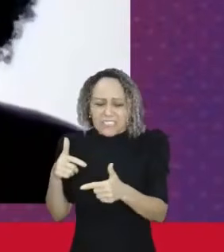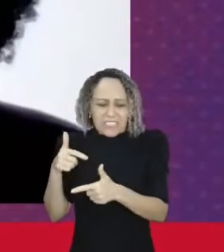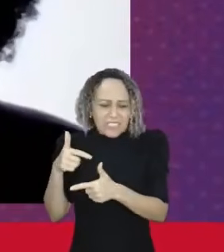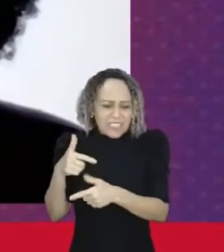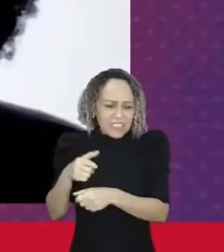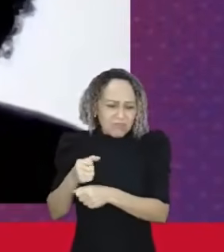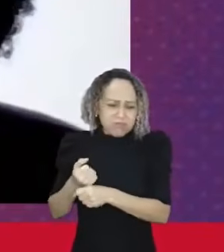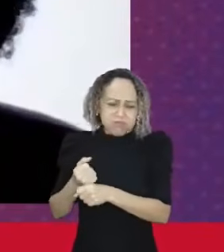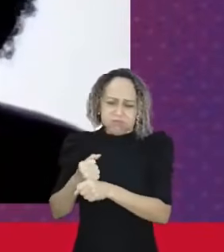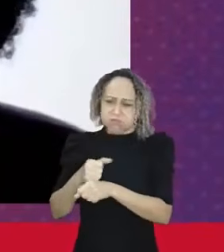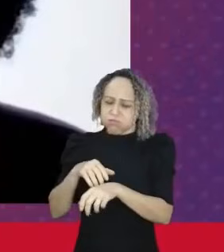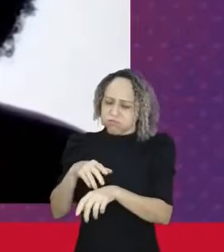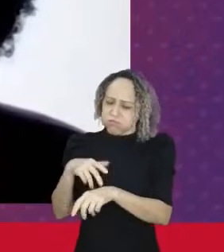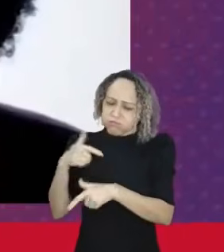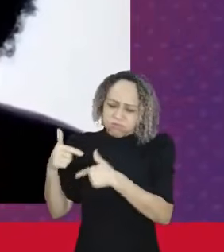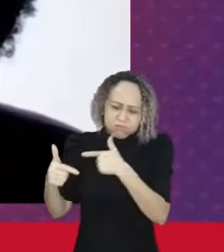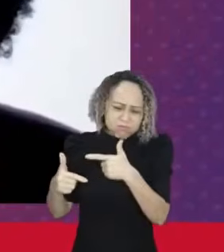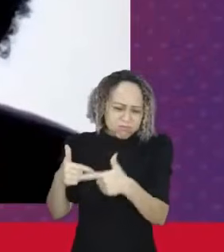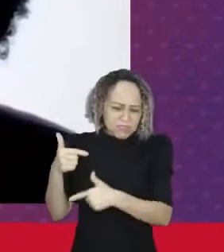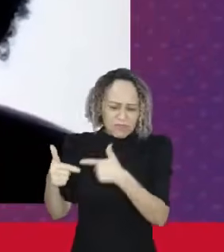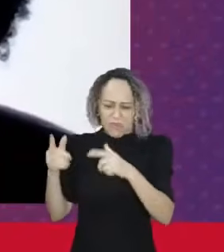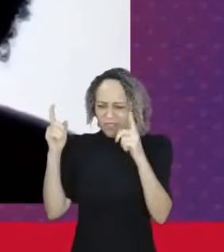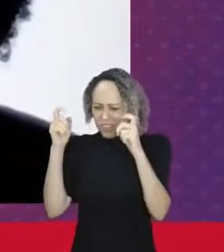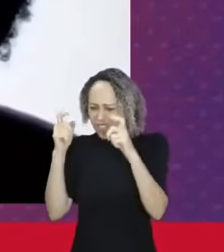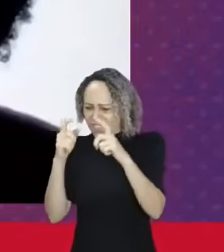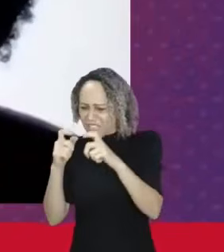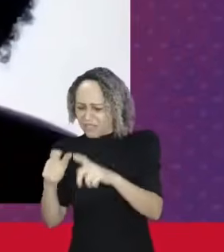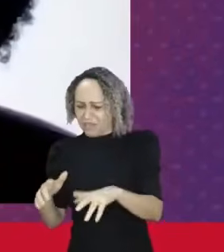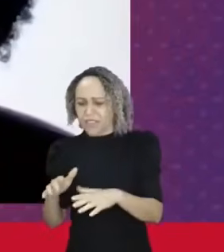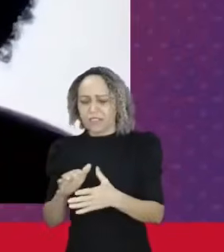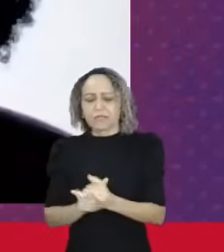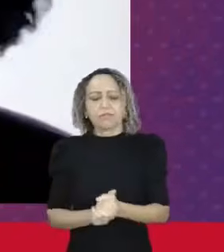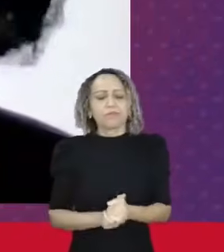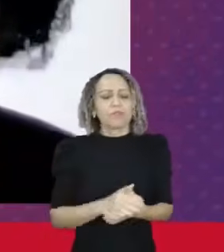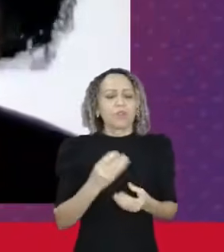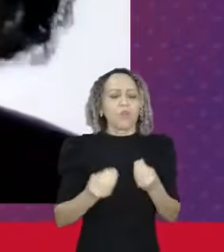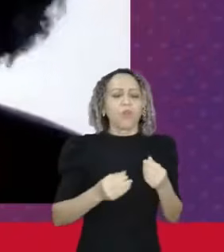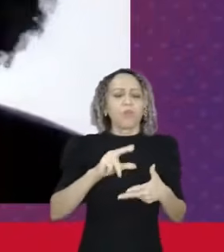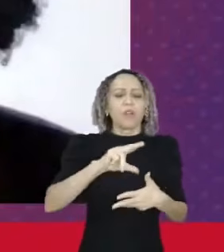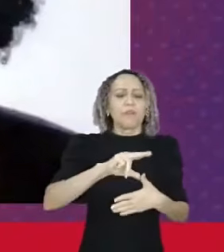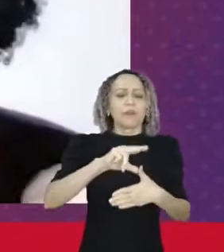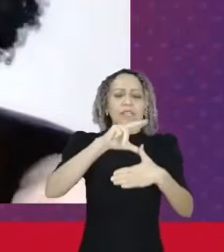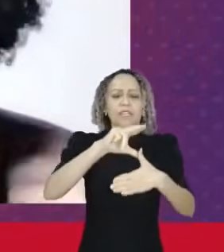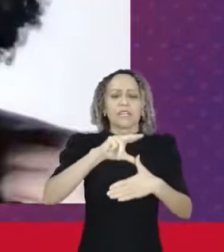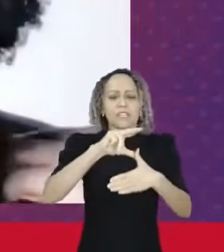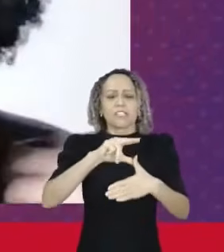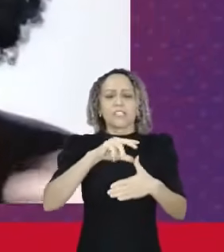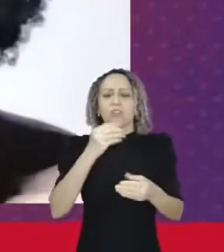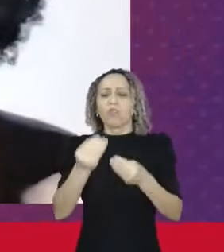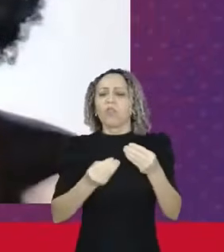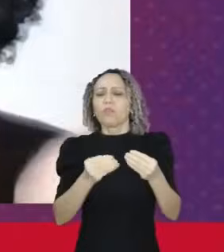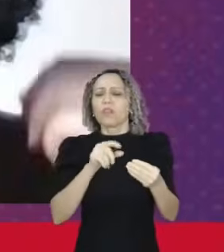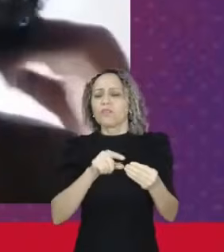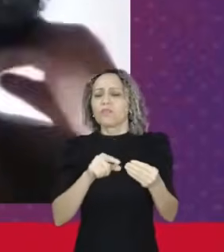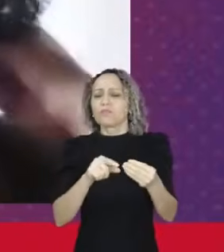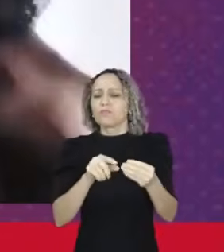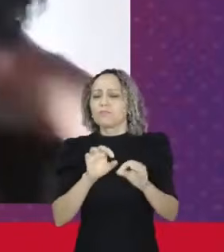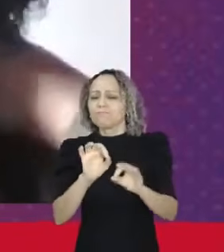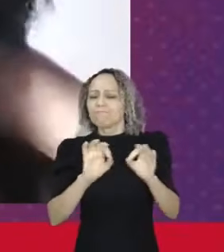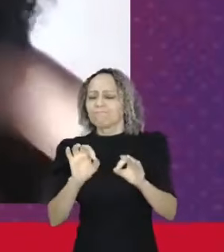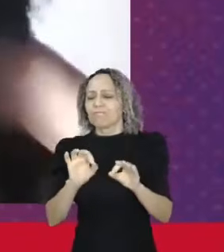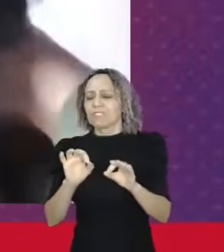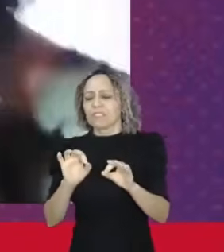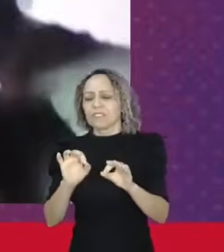considerar que a América Latina foi dessa forma construída, e principalmente a negação